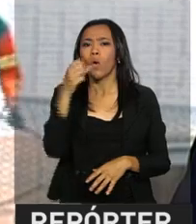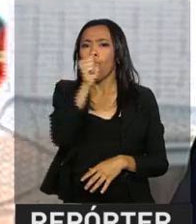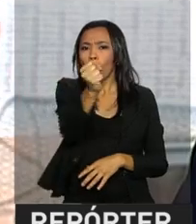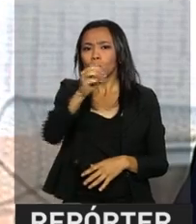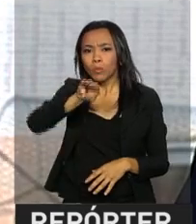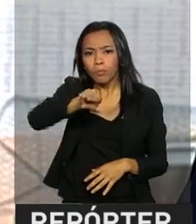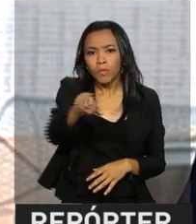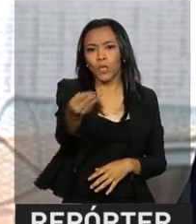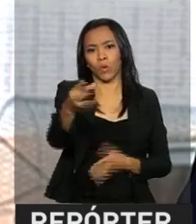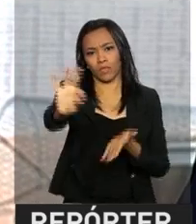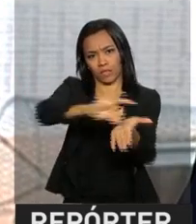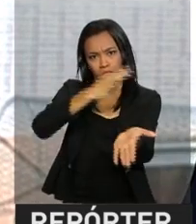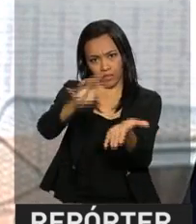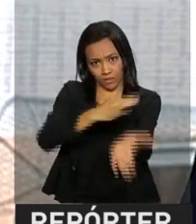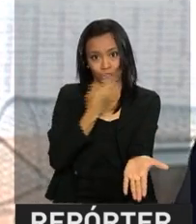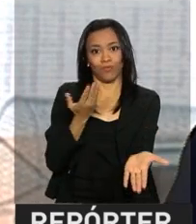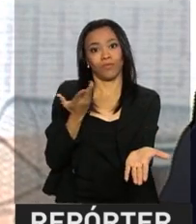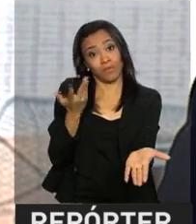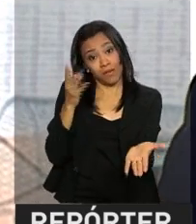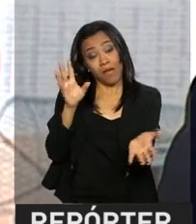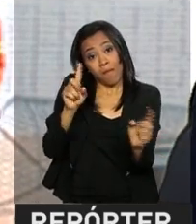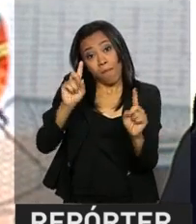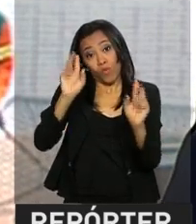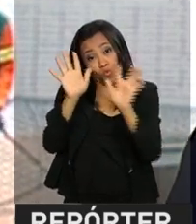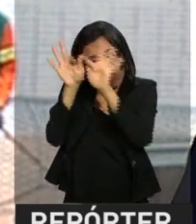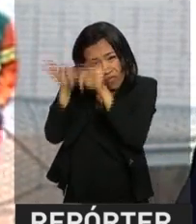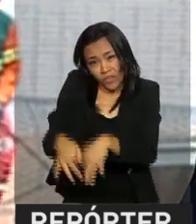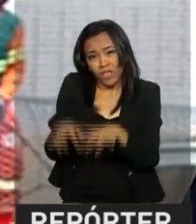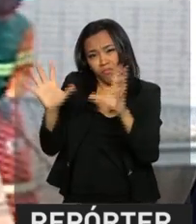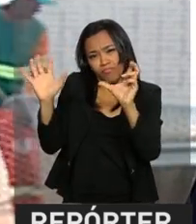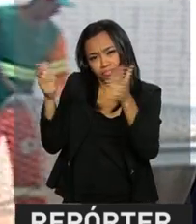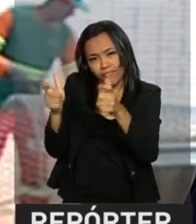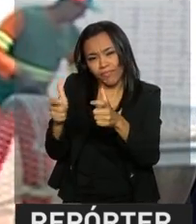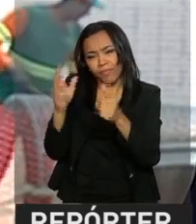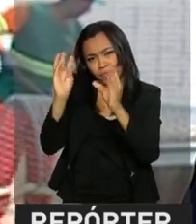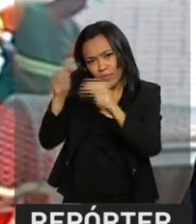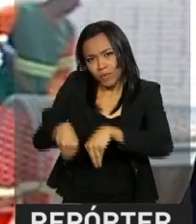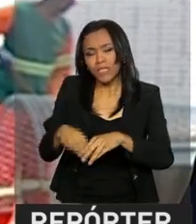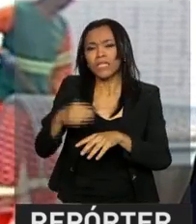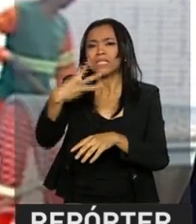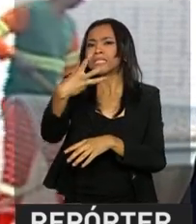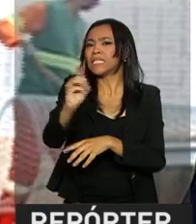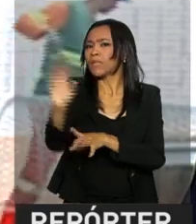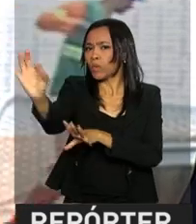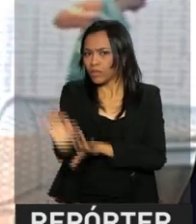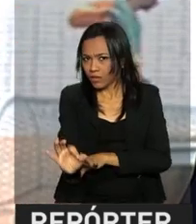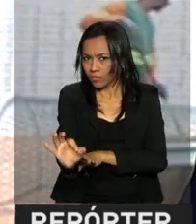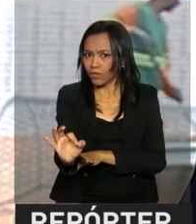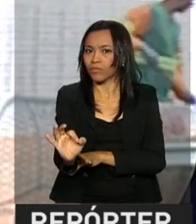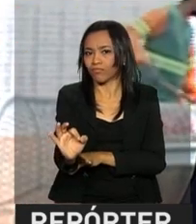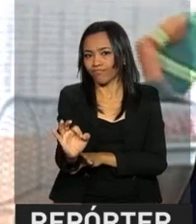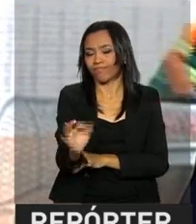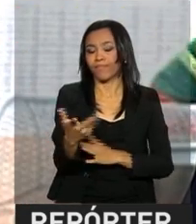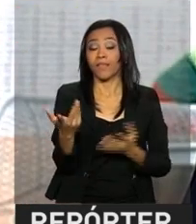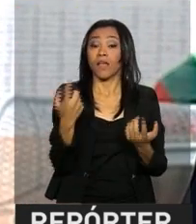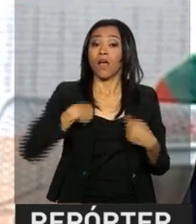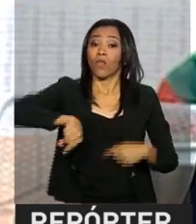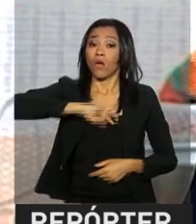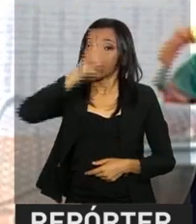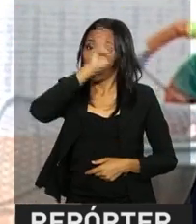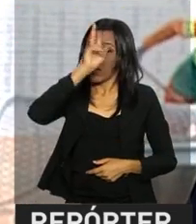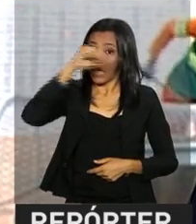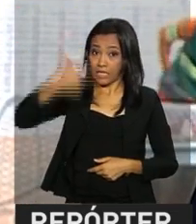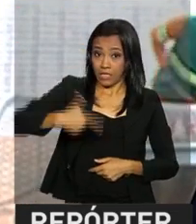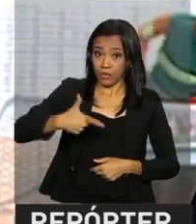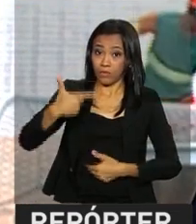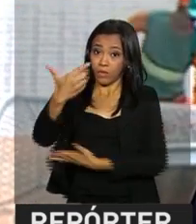8.600.000 inscritos. Com isso, a abstenção final ficou em torno dos 30%. A gente lembra que essa segunda aplicação